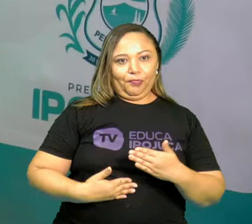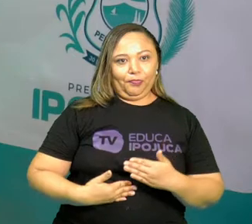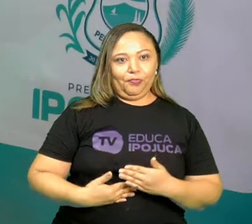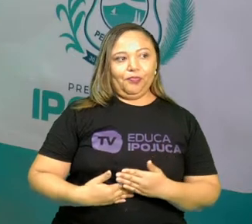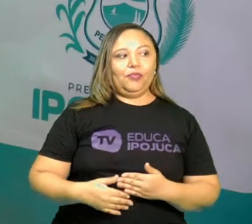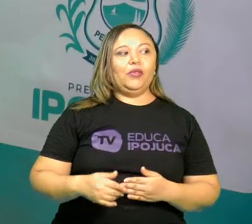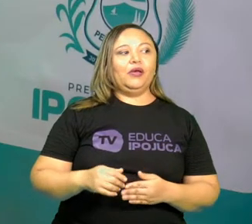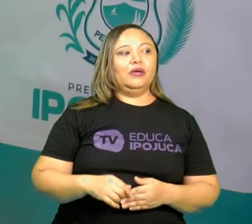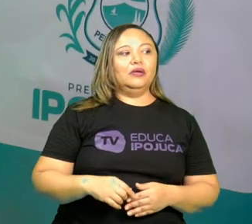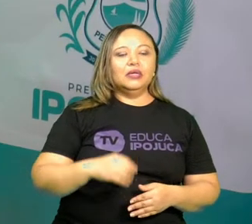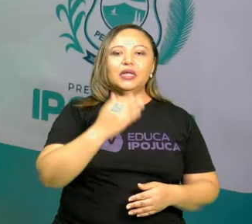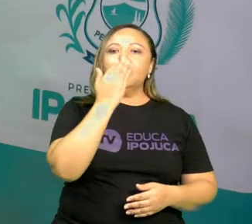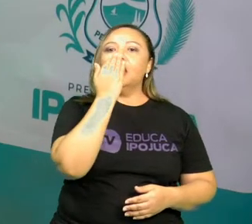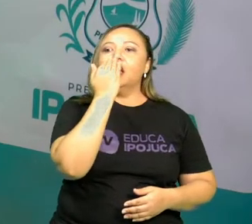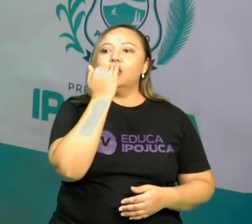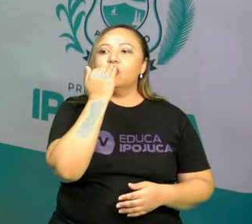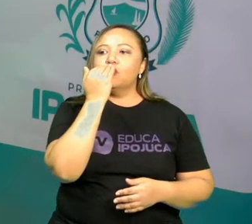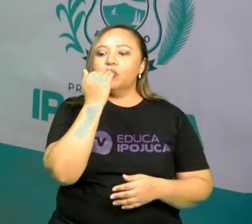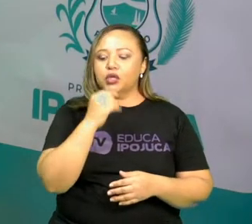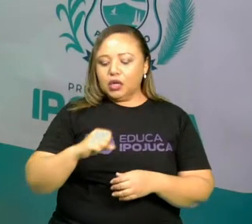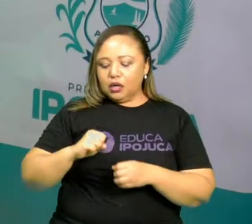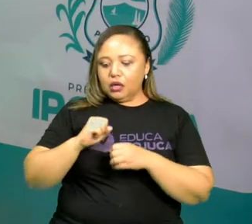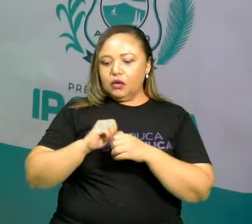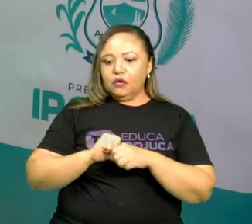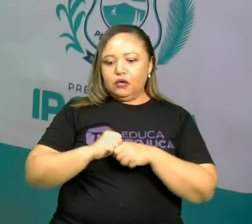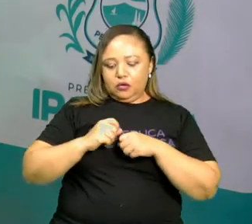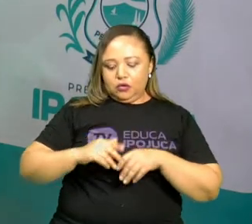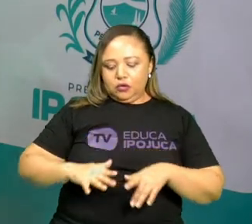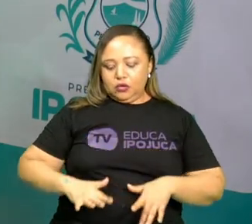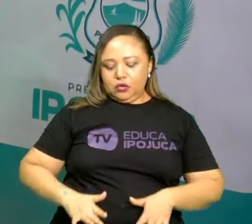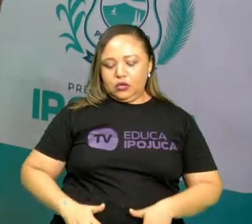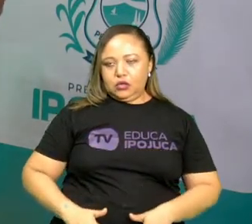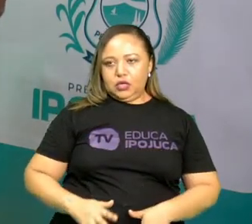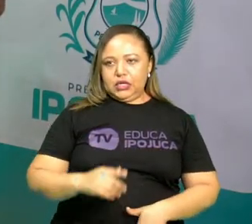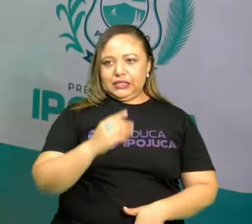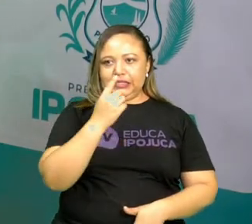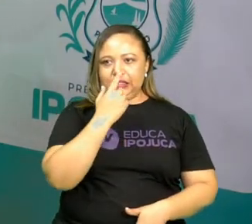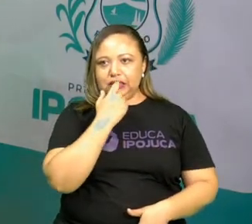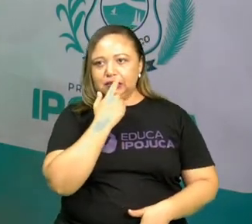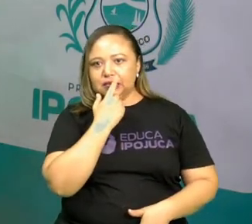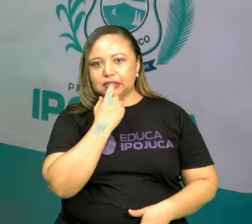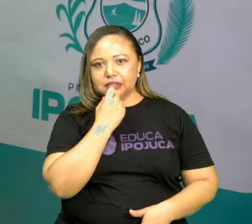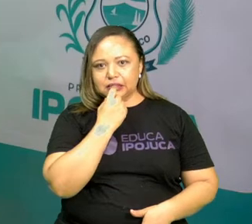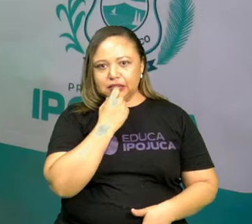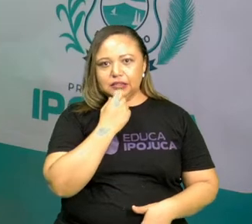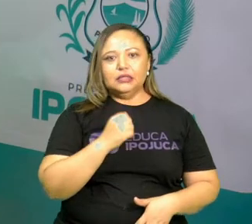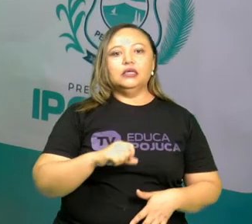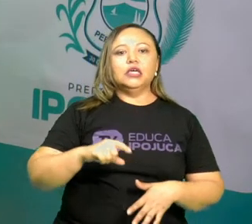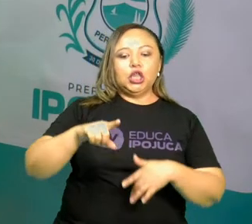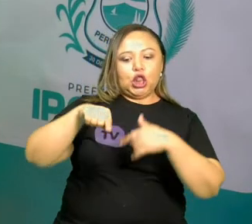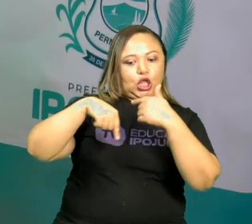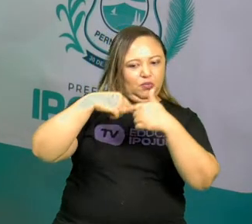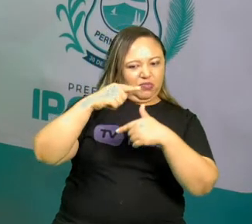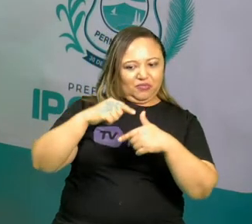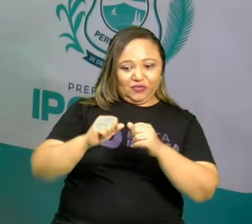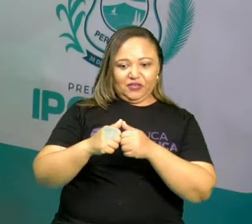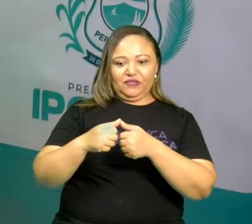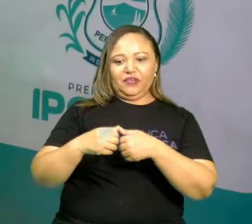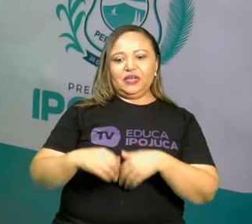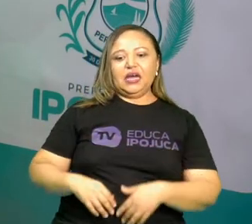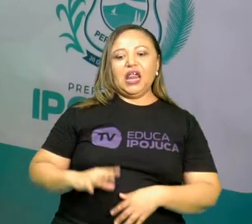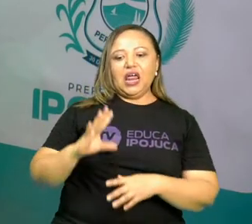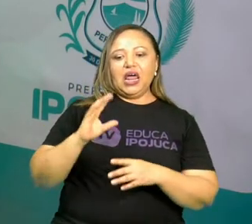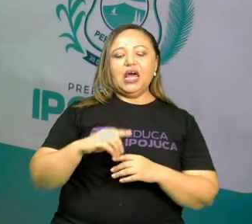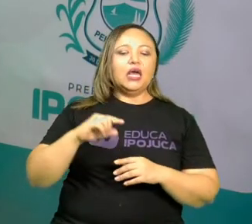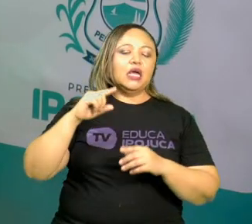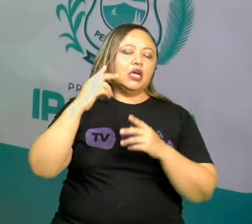intestino delgado os alimentos passam para o sangue. Já o intestino grosso é onde fica os dejetos de eliminação